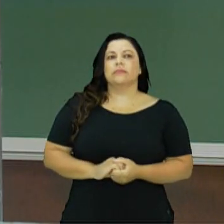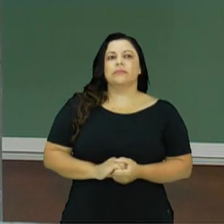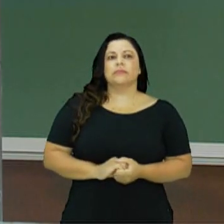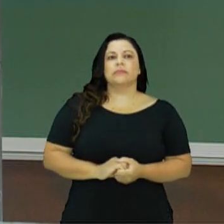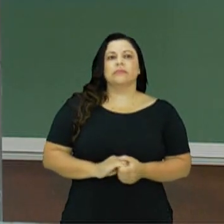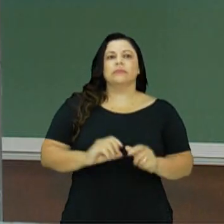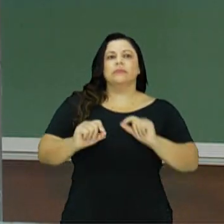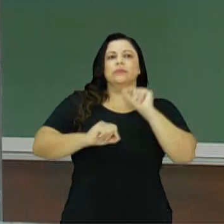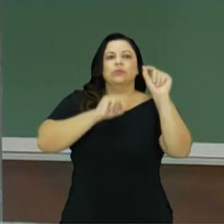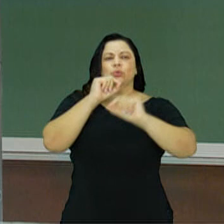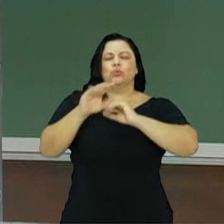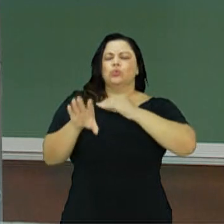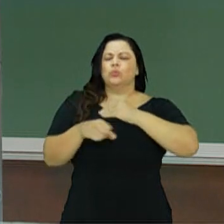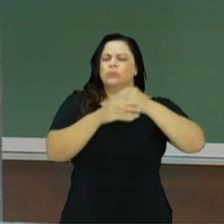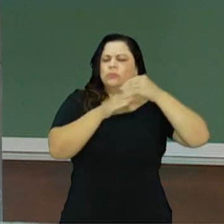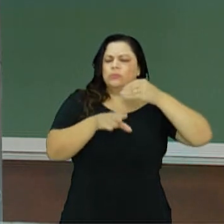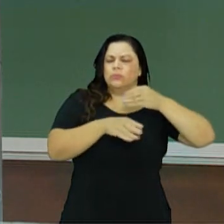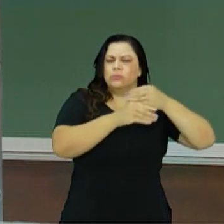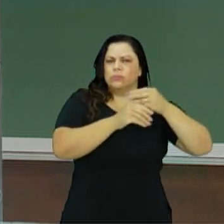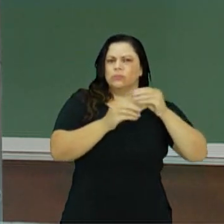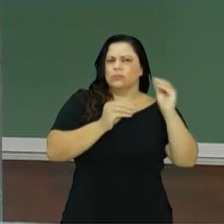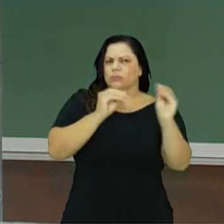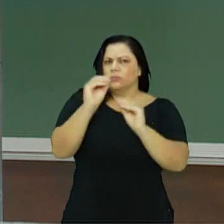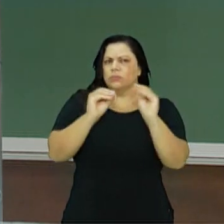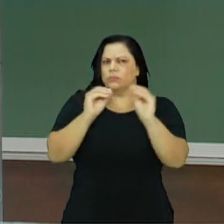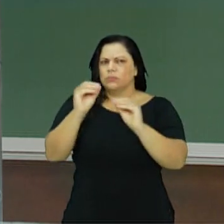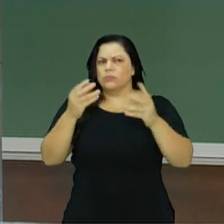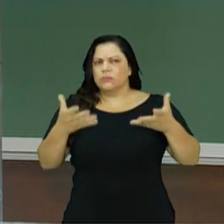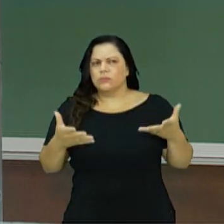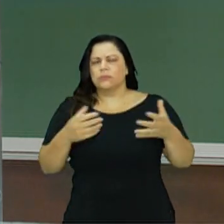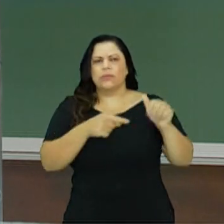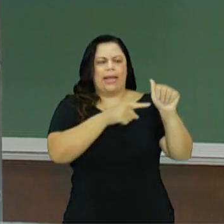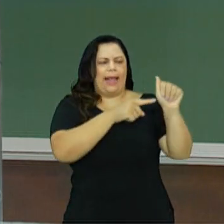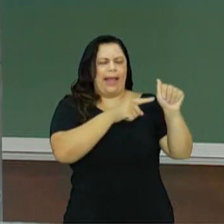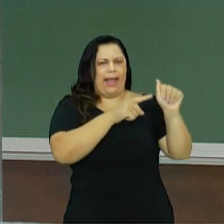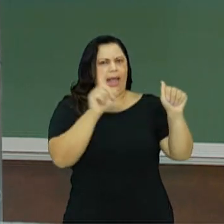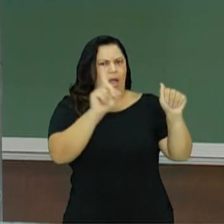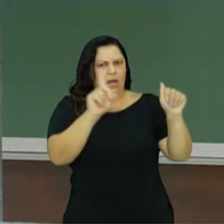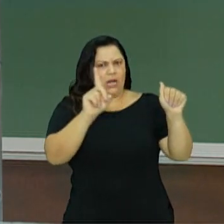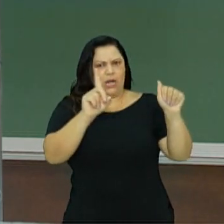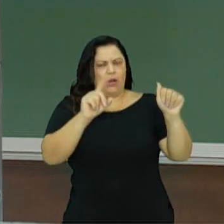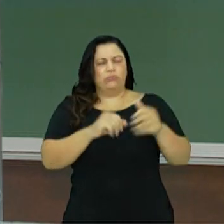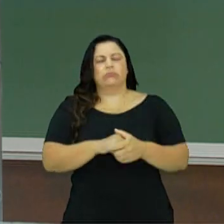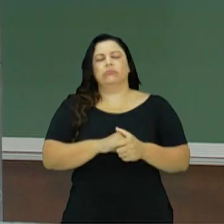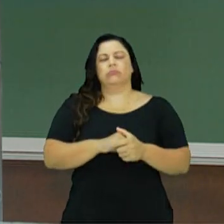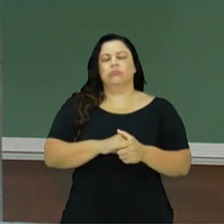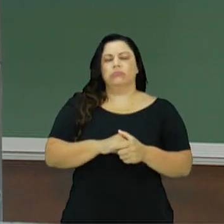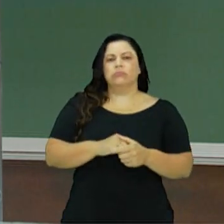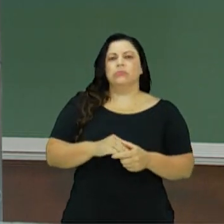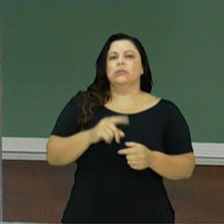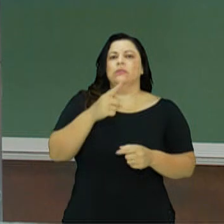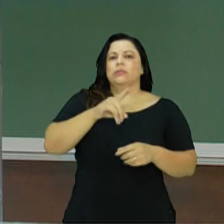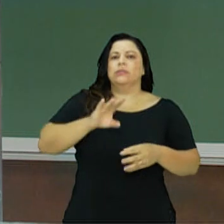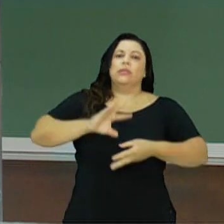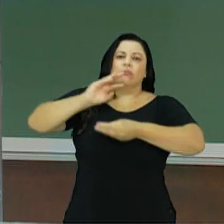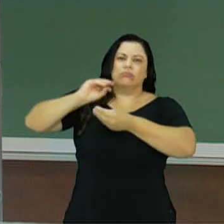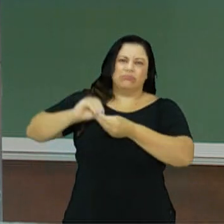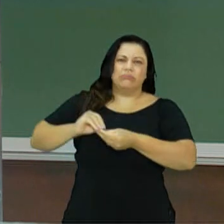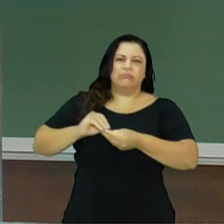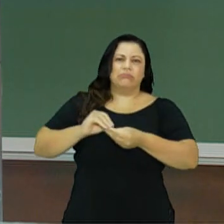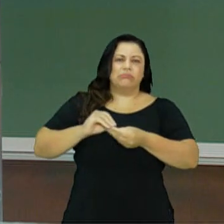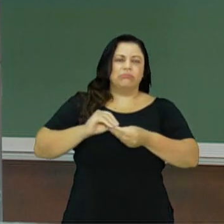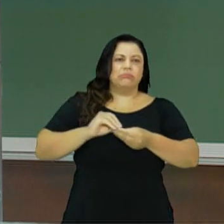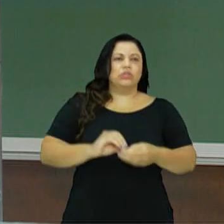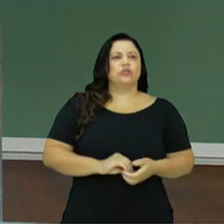são responsáveis pela sua flexibilidade. Pelo contrário, reduz a flexibilidade desses ossos, né? O disco epifisário é